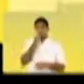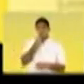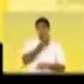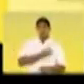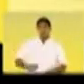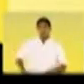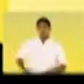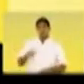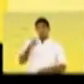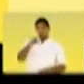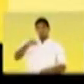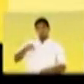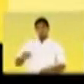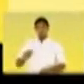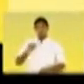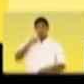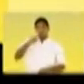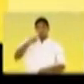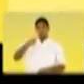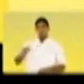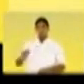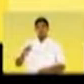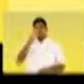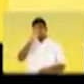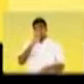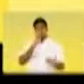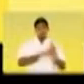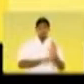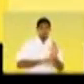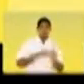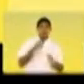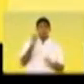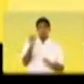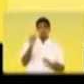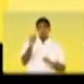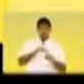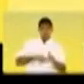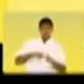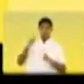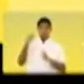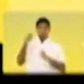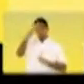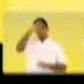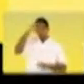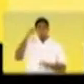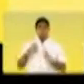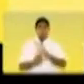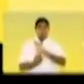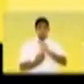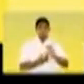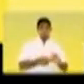2006 ainda na gestão de José aglaílson o Ibama concedeu um prazo máximo de seis meses para que a prefeitura